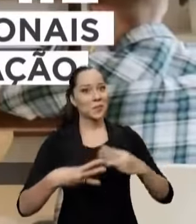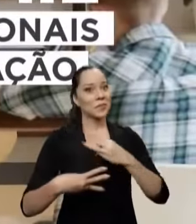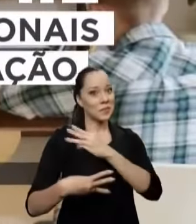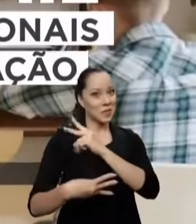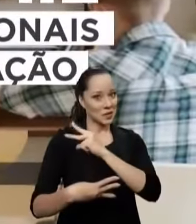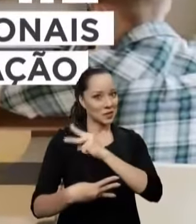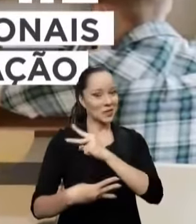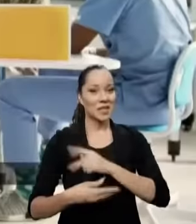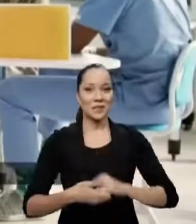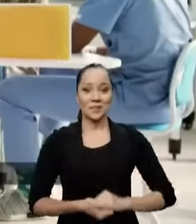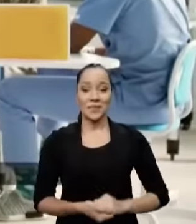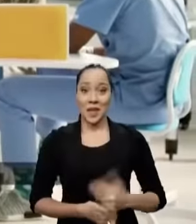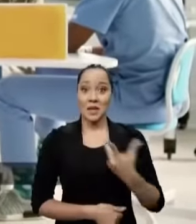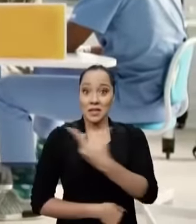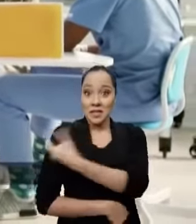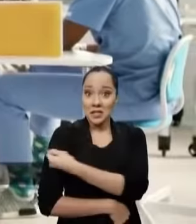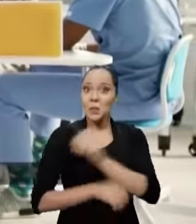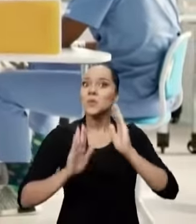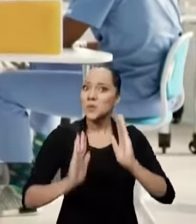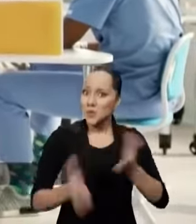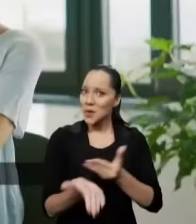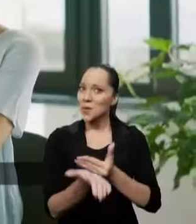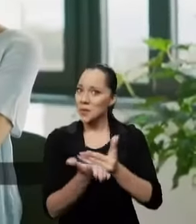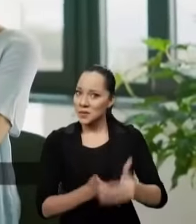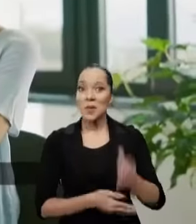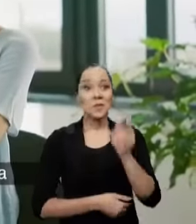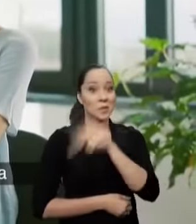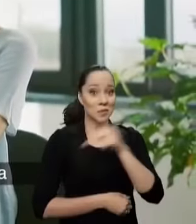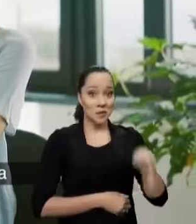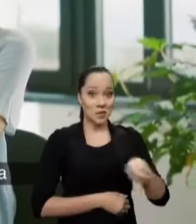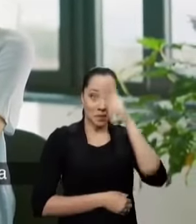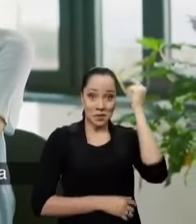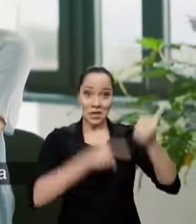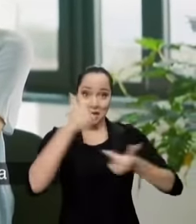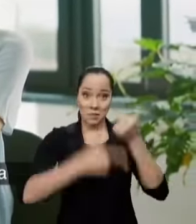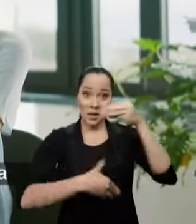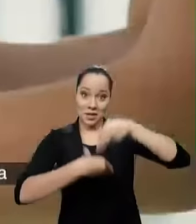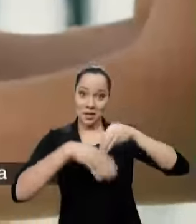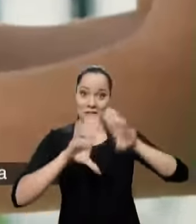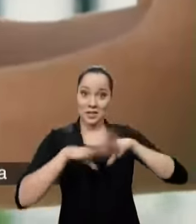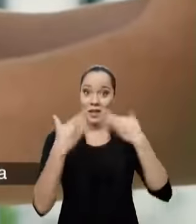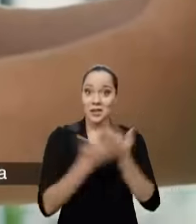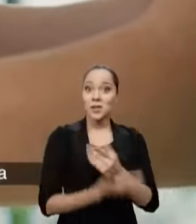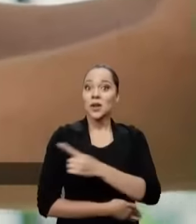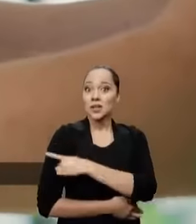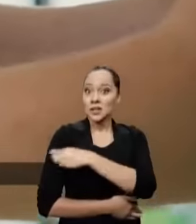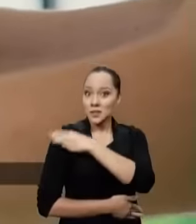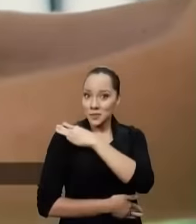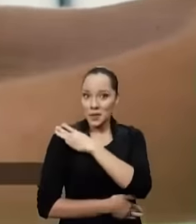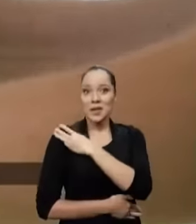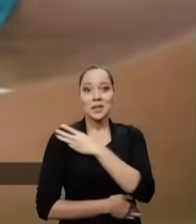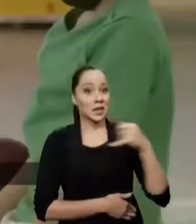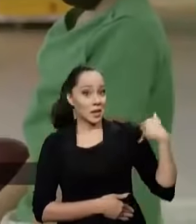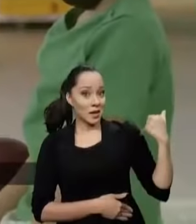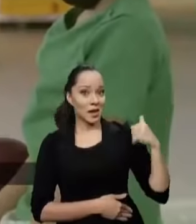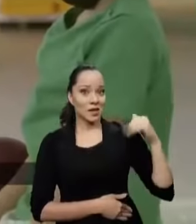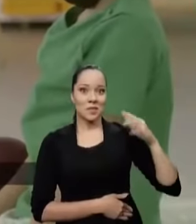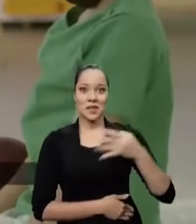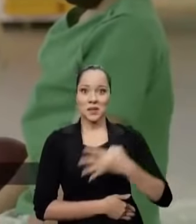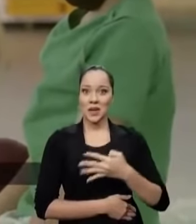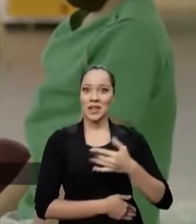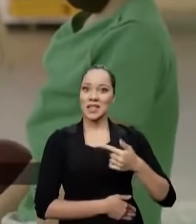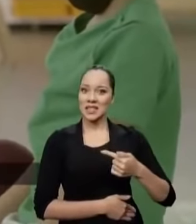particulares. A vacinação já começou para os professores e funcionários da educação básica com mais de